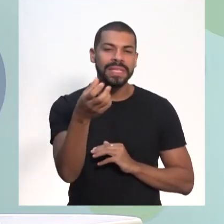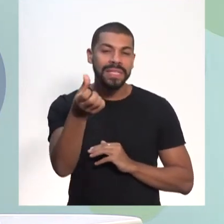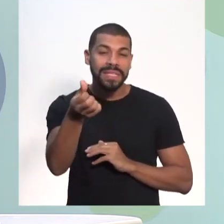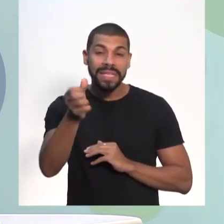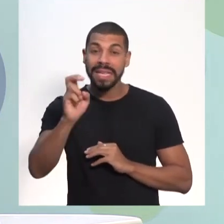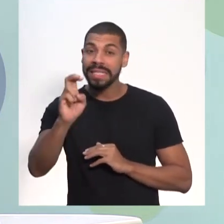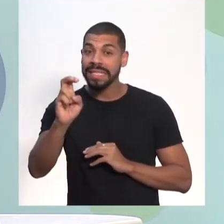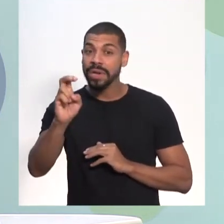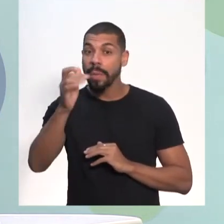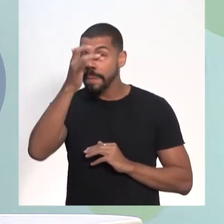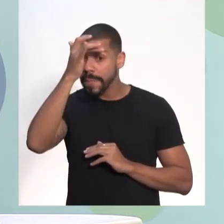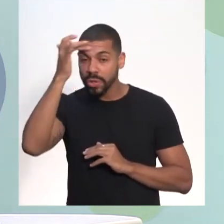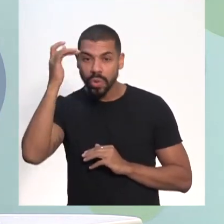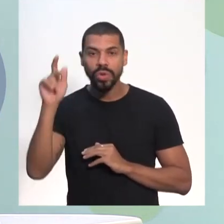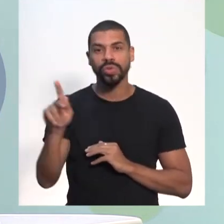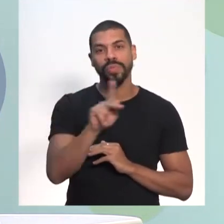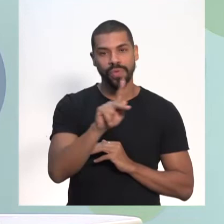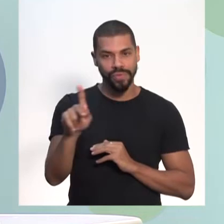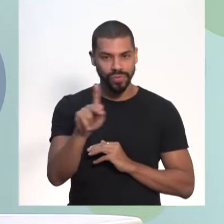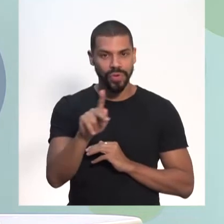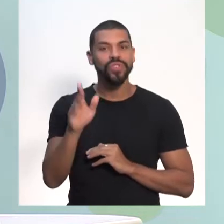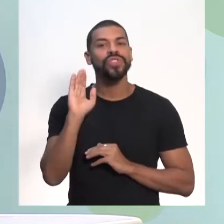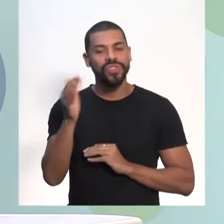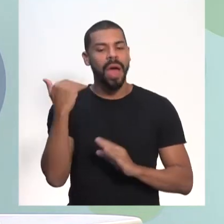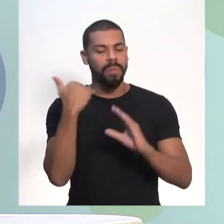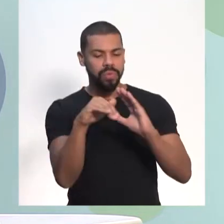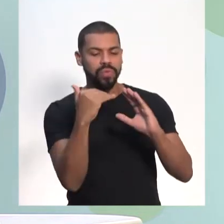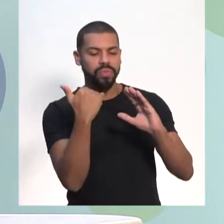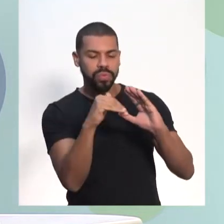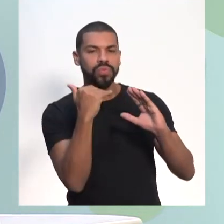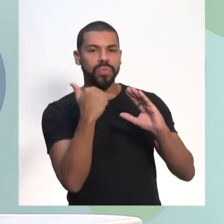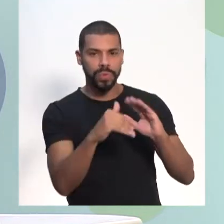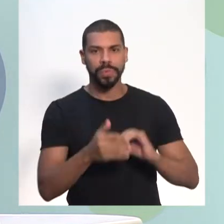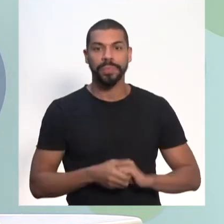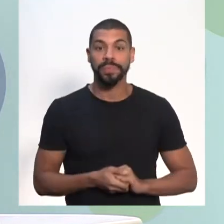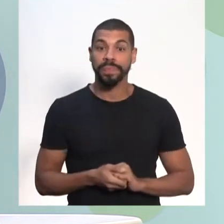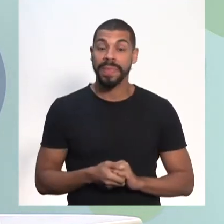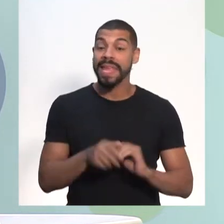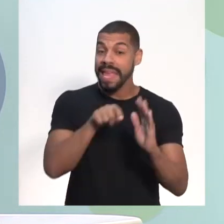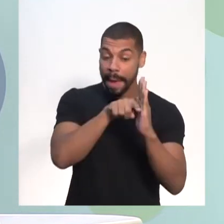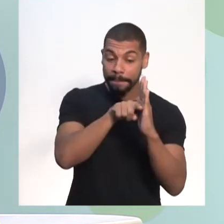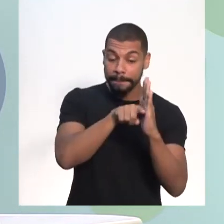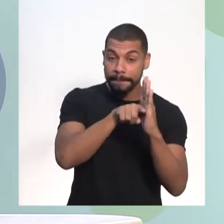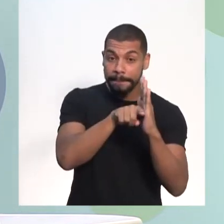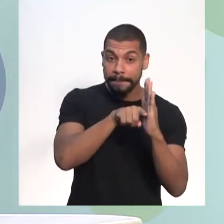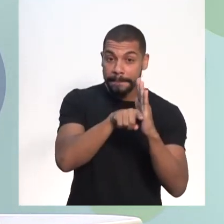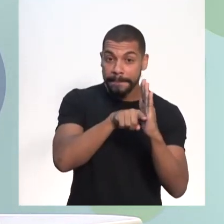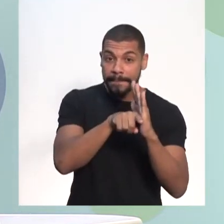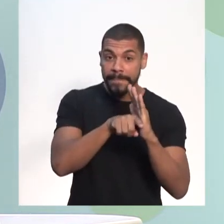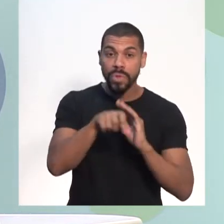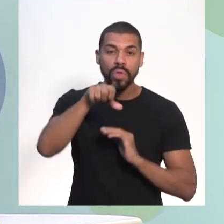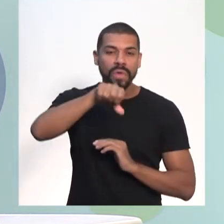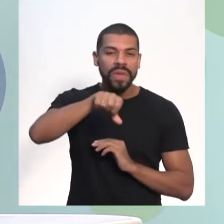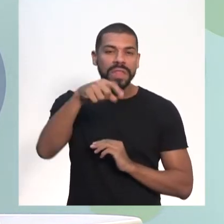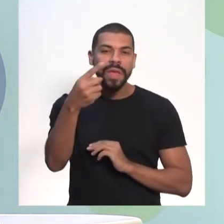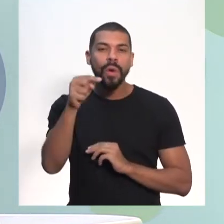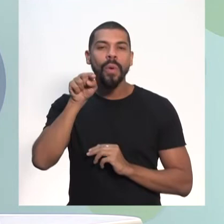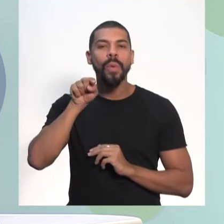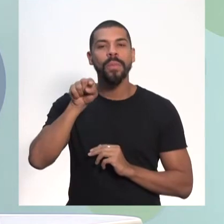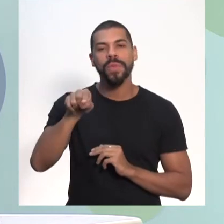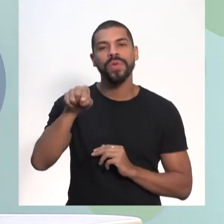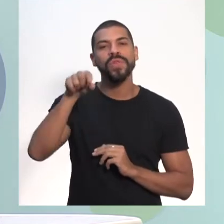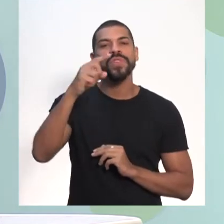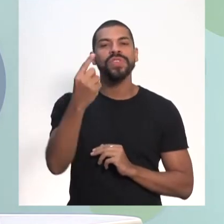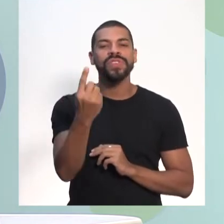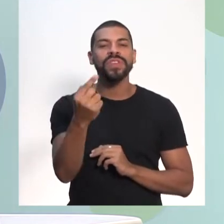96.365 participantes que também concluíram, finalizaram o envio. E a pesquisa, nós tivemos